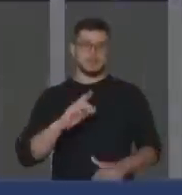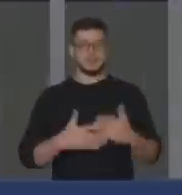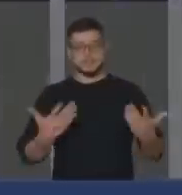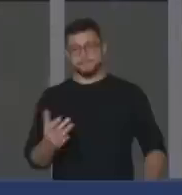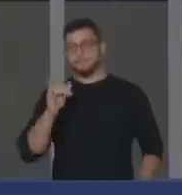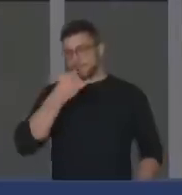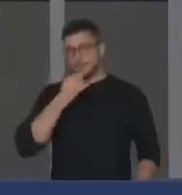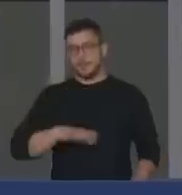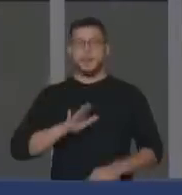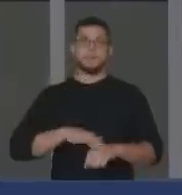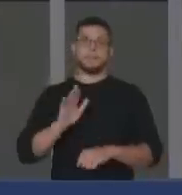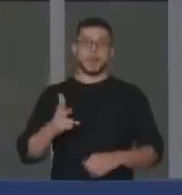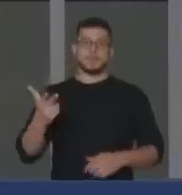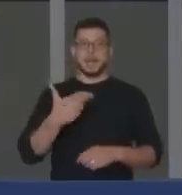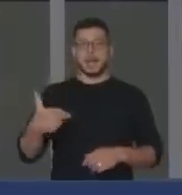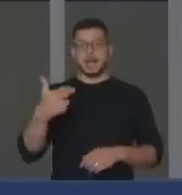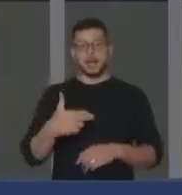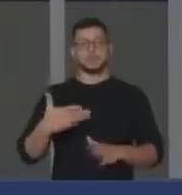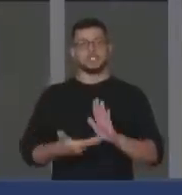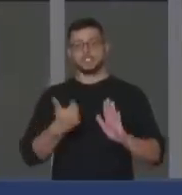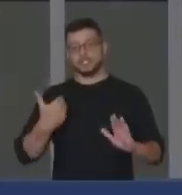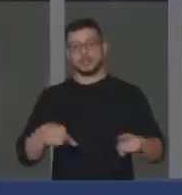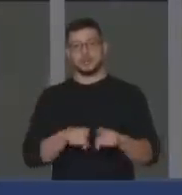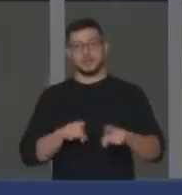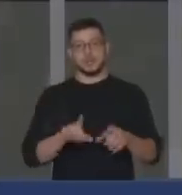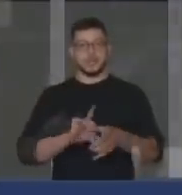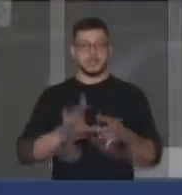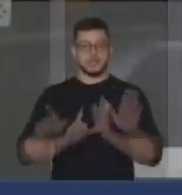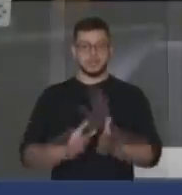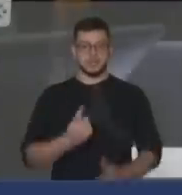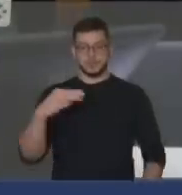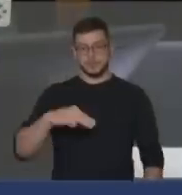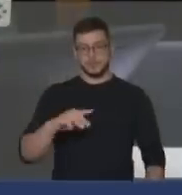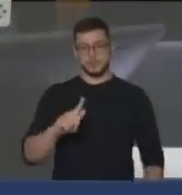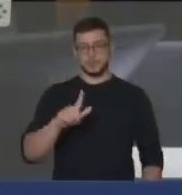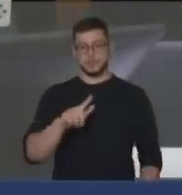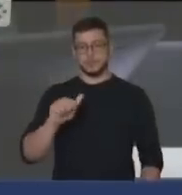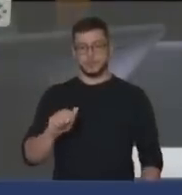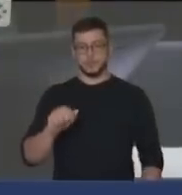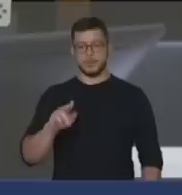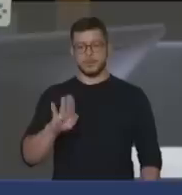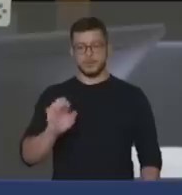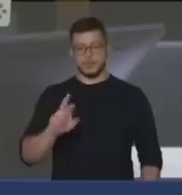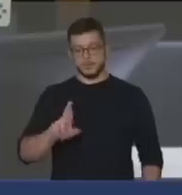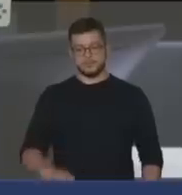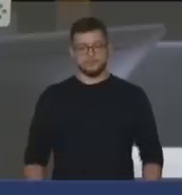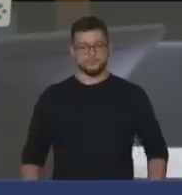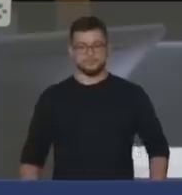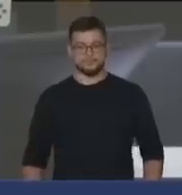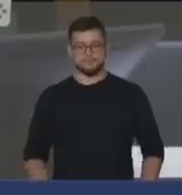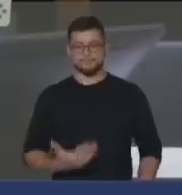ser mais desarmamento, mais desencarceramento, tráfico de drogas à vontade, e quem vai pagar, infelizmente, seremos todos nós. É engraçado, presidente, porque o deputado